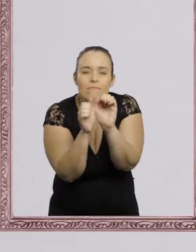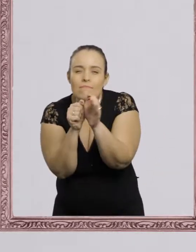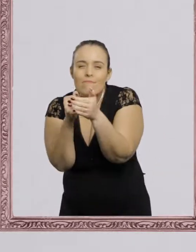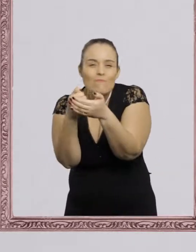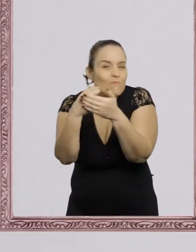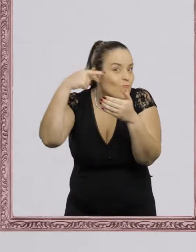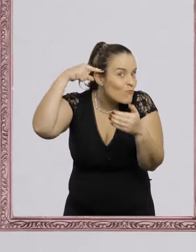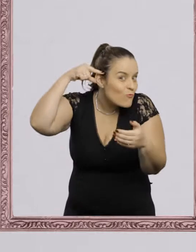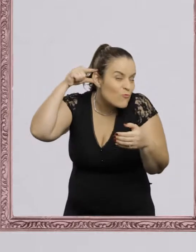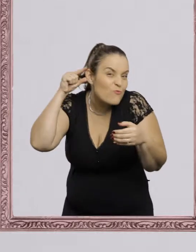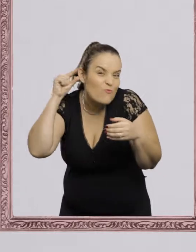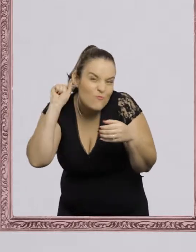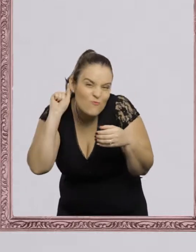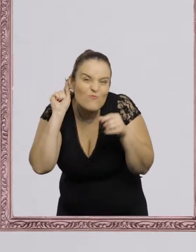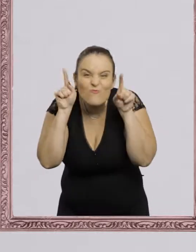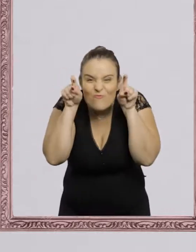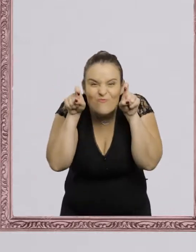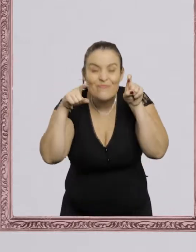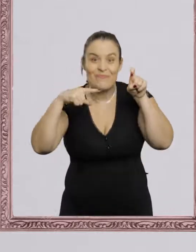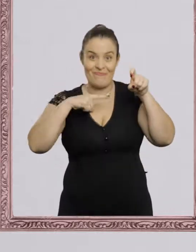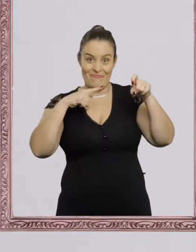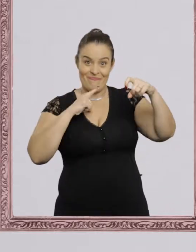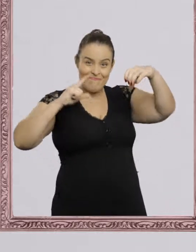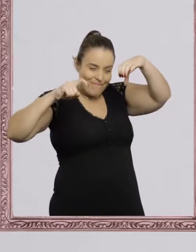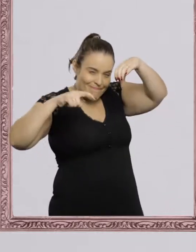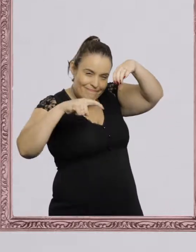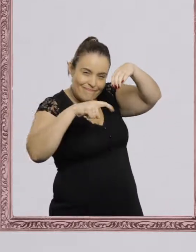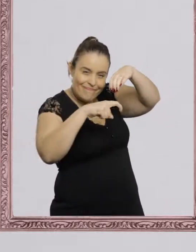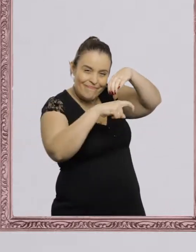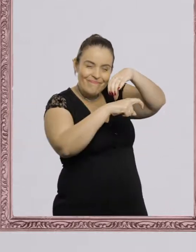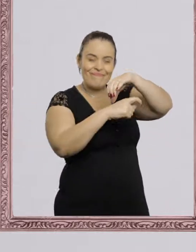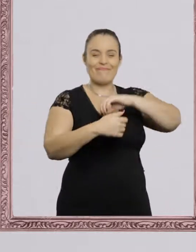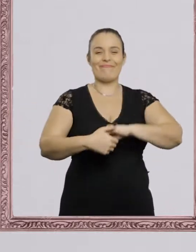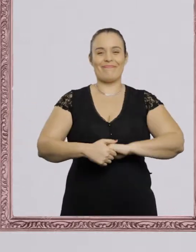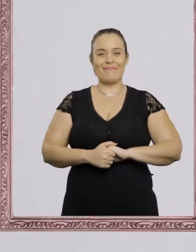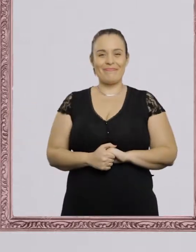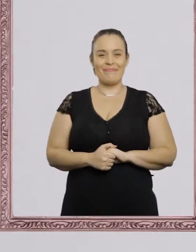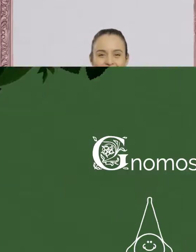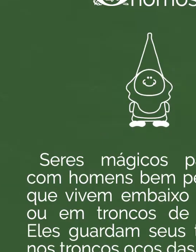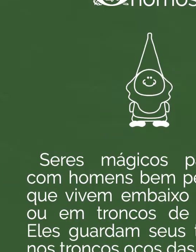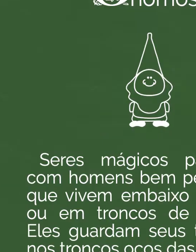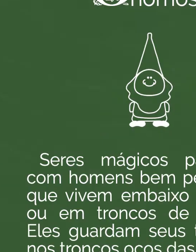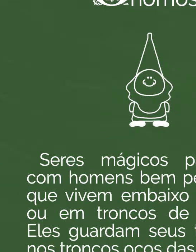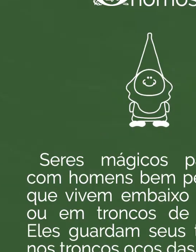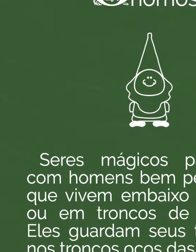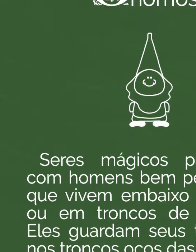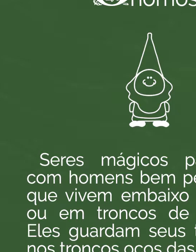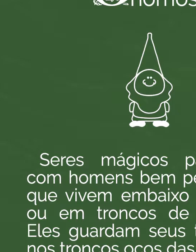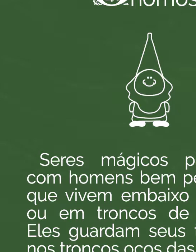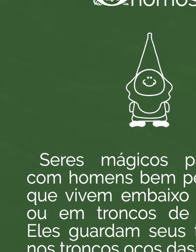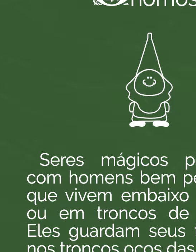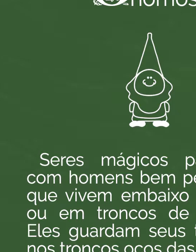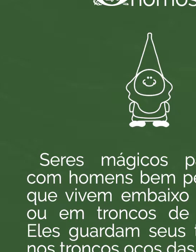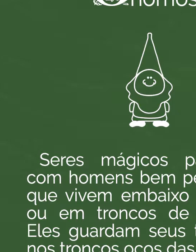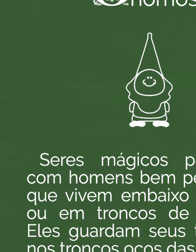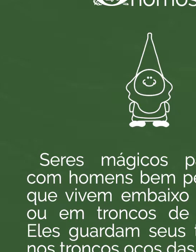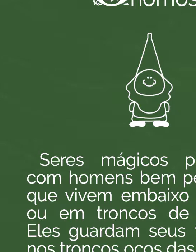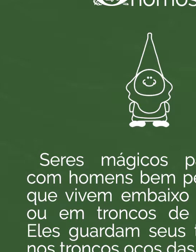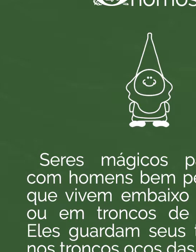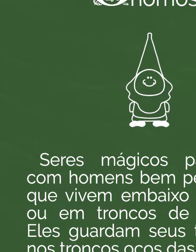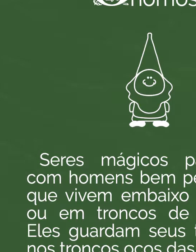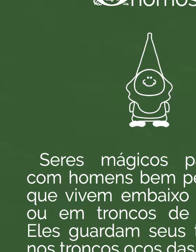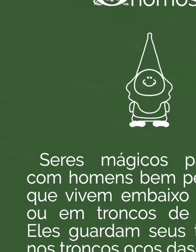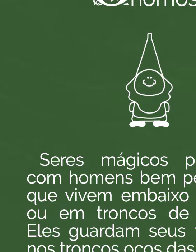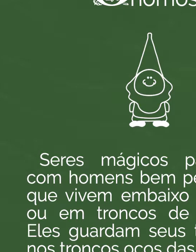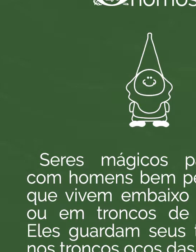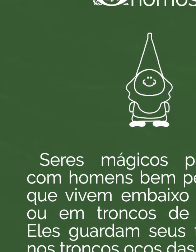esconderijos secretos, gnomos e cavernas atravessadas por rios. Gnomos. Seres